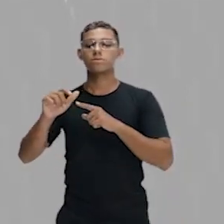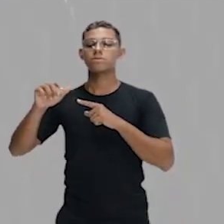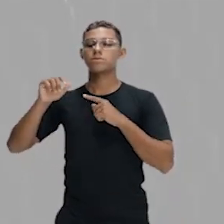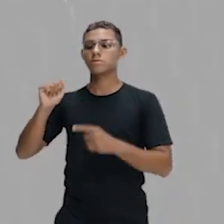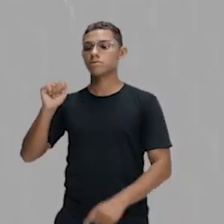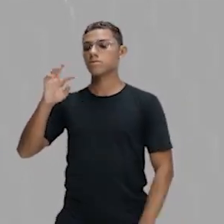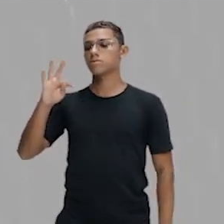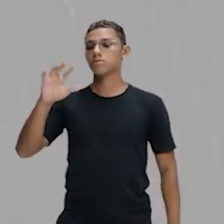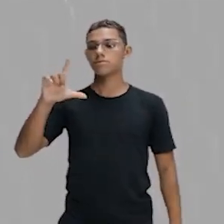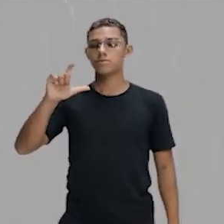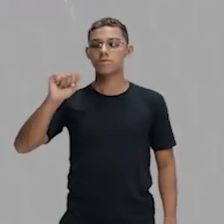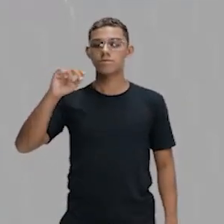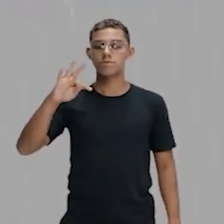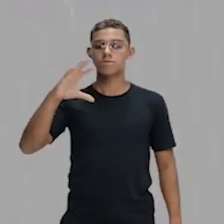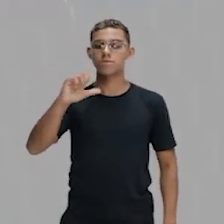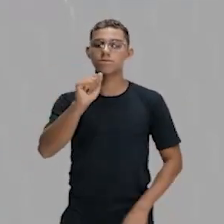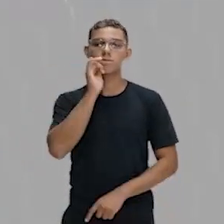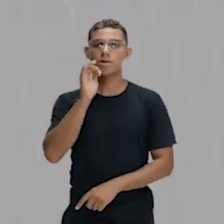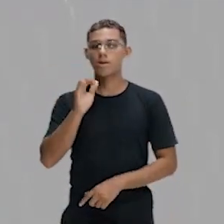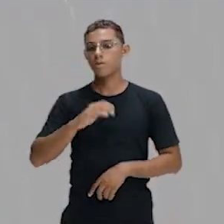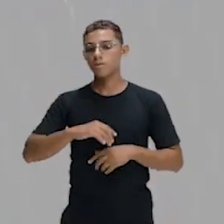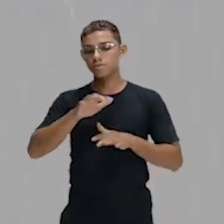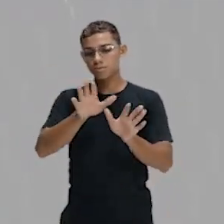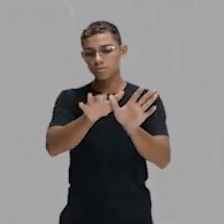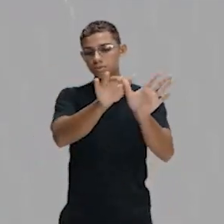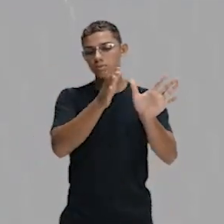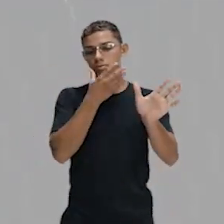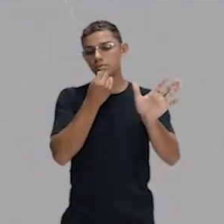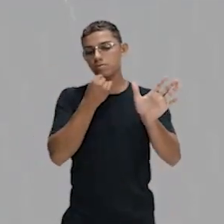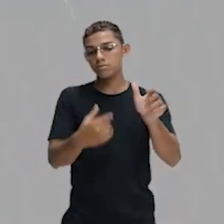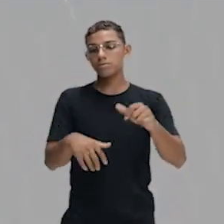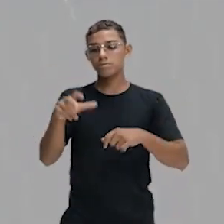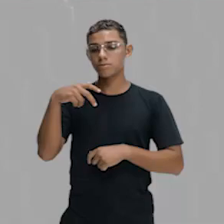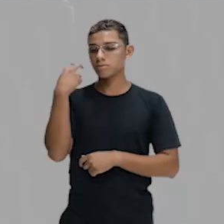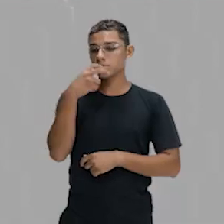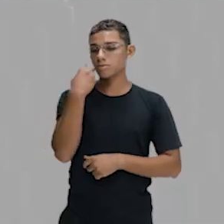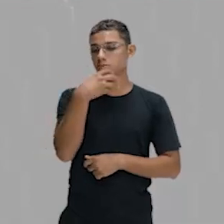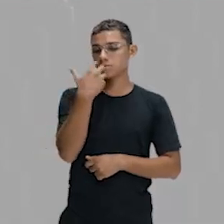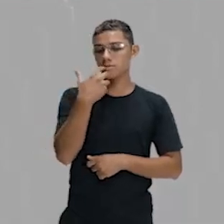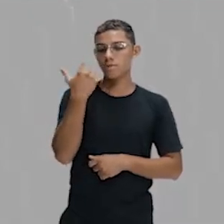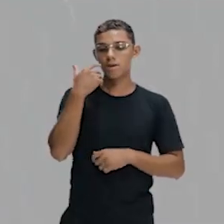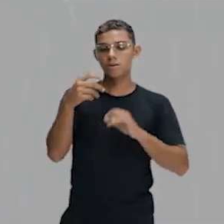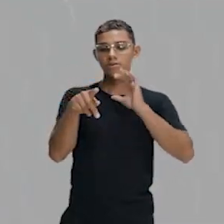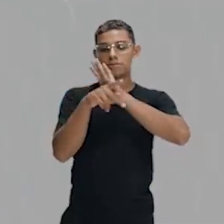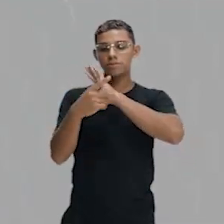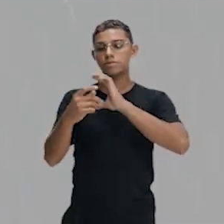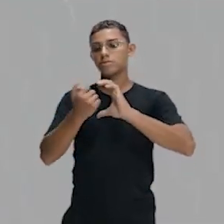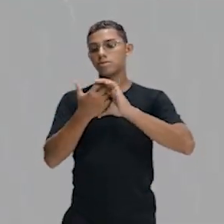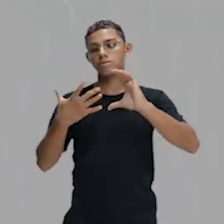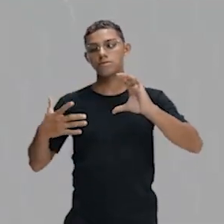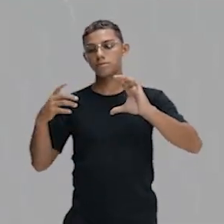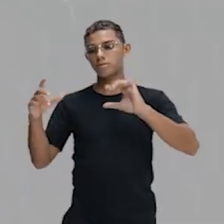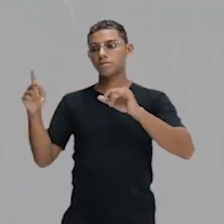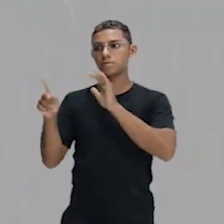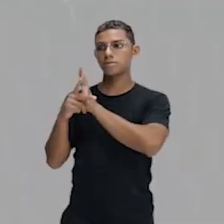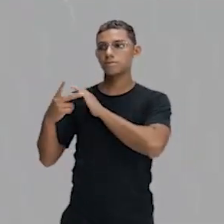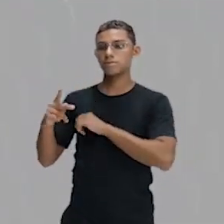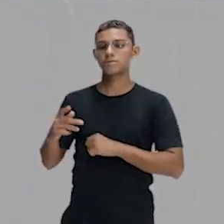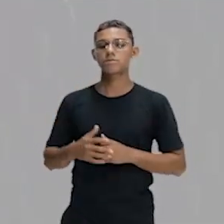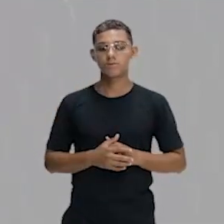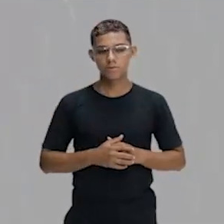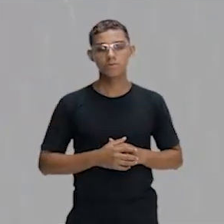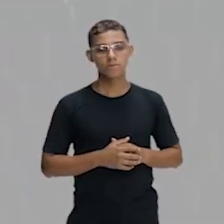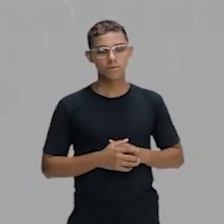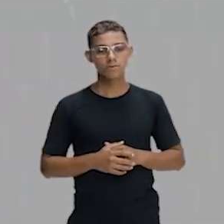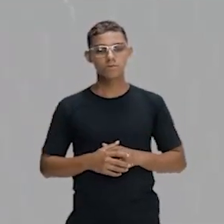machos, eles durante o processo de acasalamento, o canto dessa ave é muito característico desse ambiente aqui de mares e